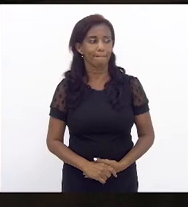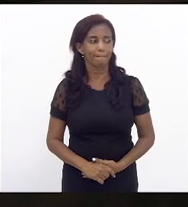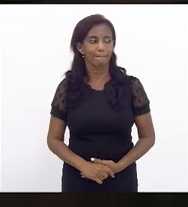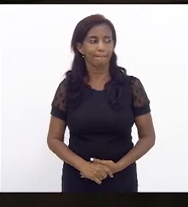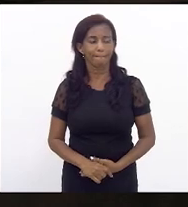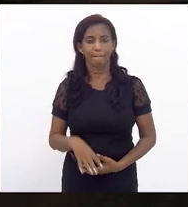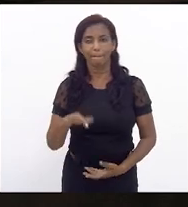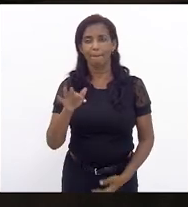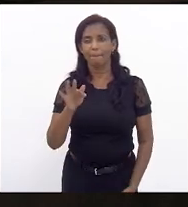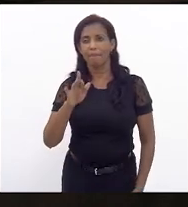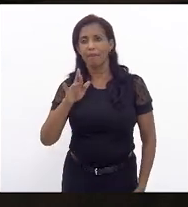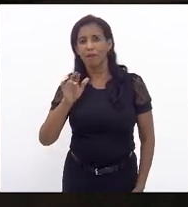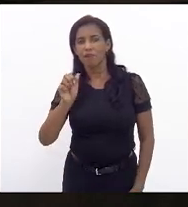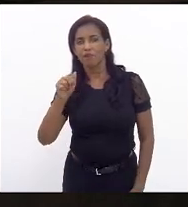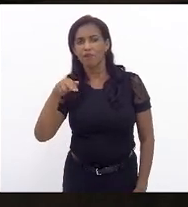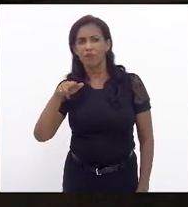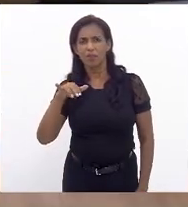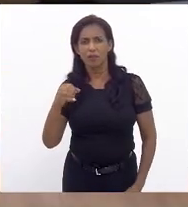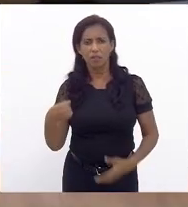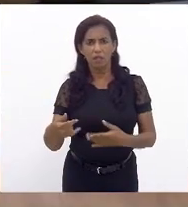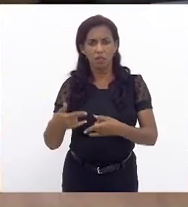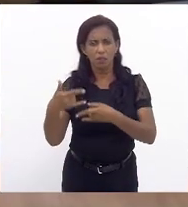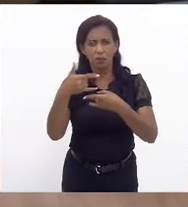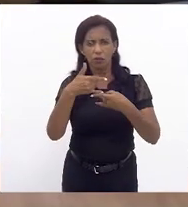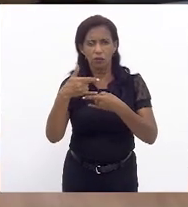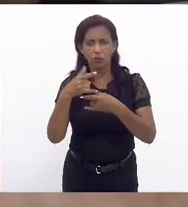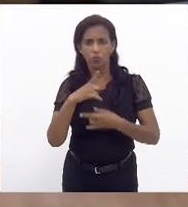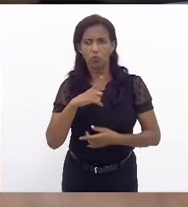deputada Franciane conseguiu entrar?